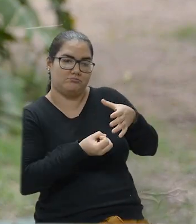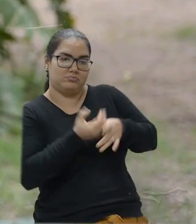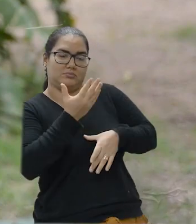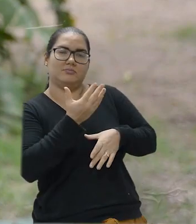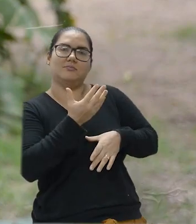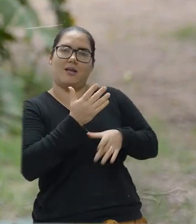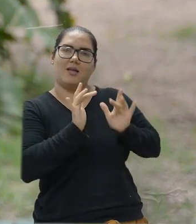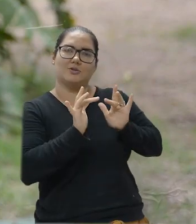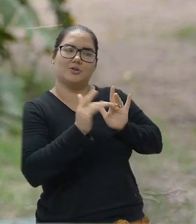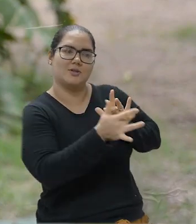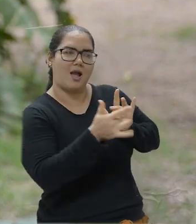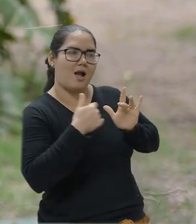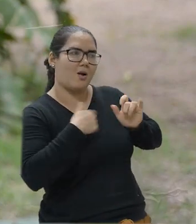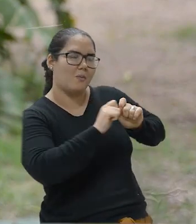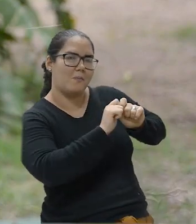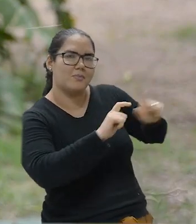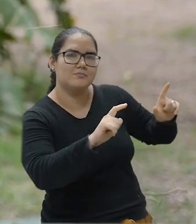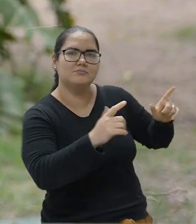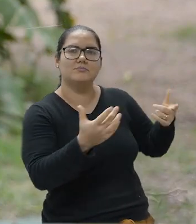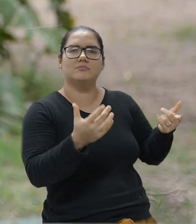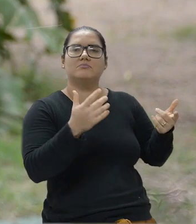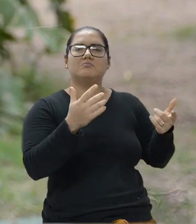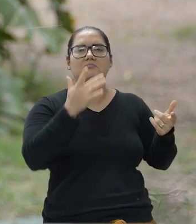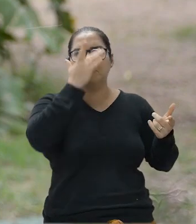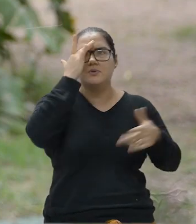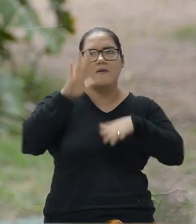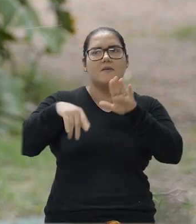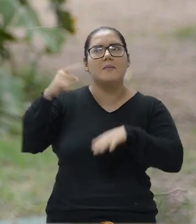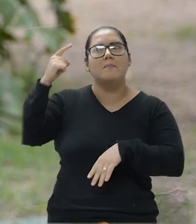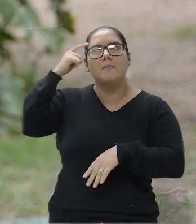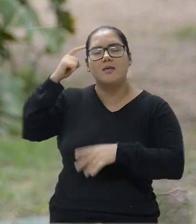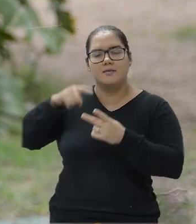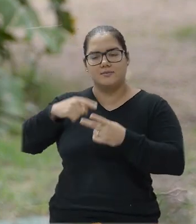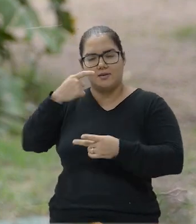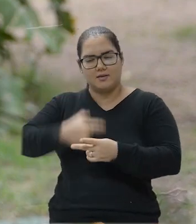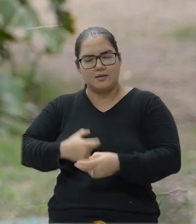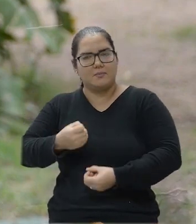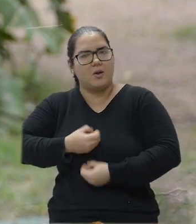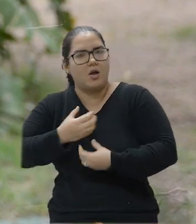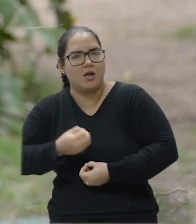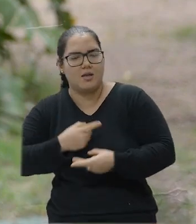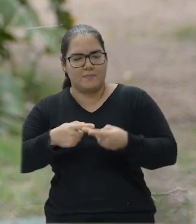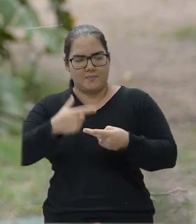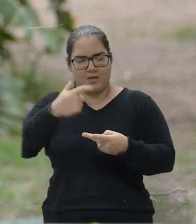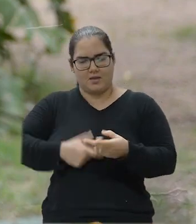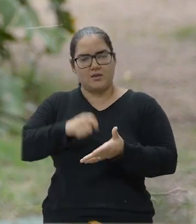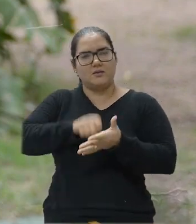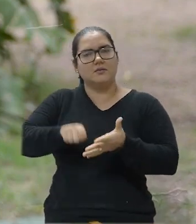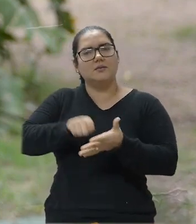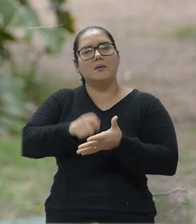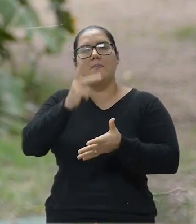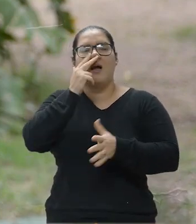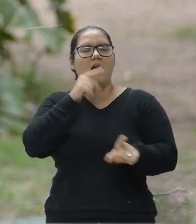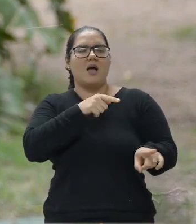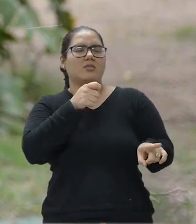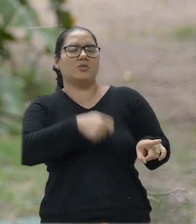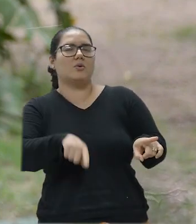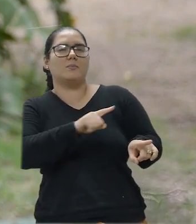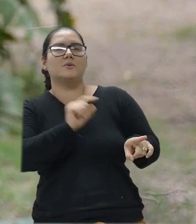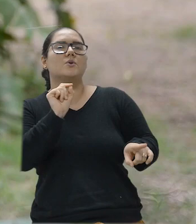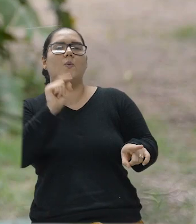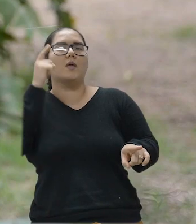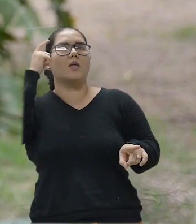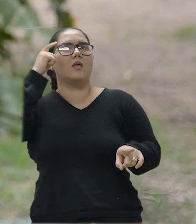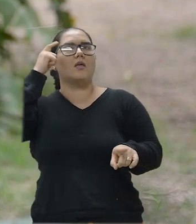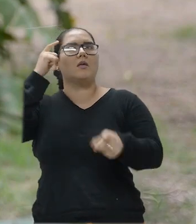mágica aparecem postados nas redes sociais? Será que pensam que poetas, escritoras e escritores não precisam de